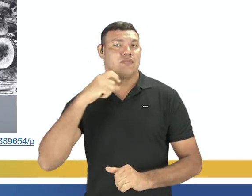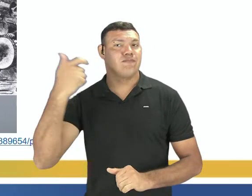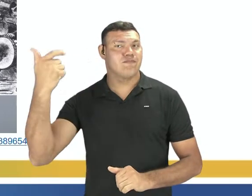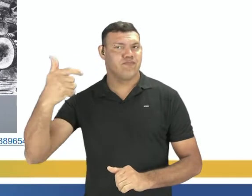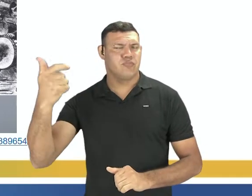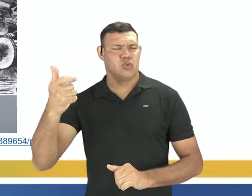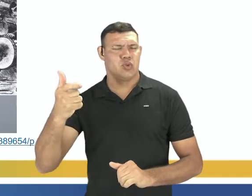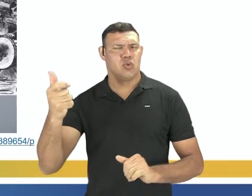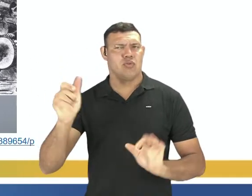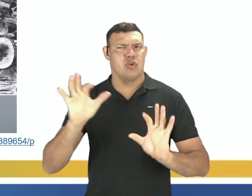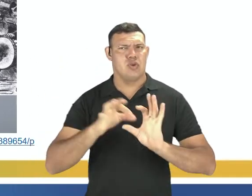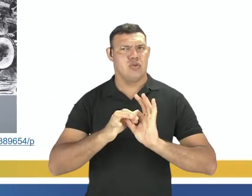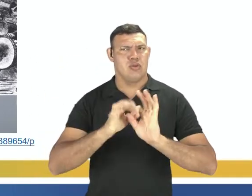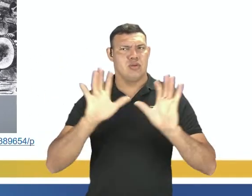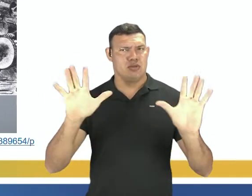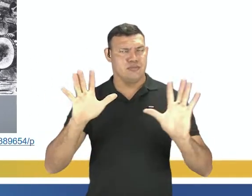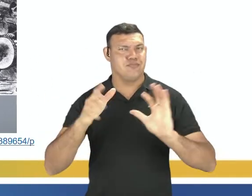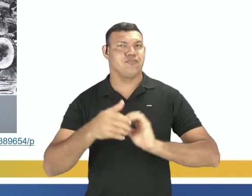período, né?